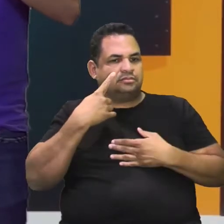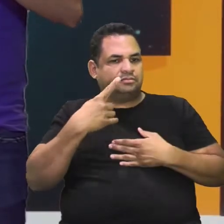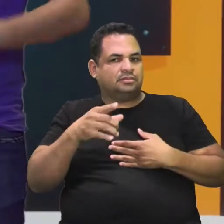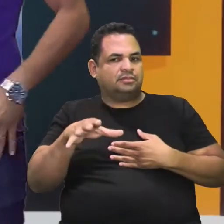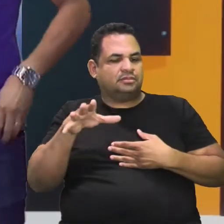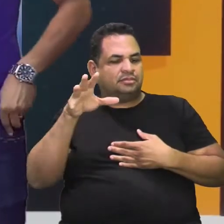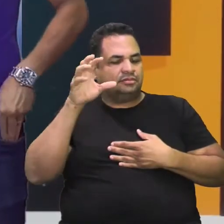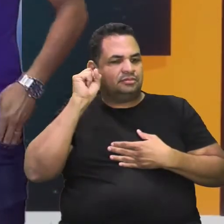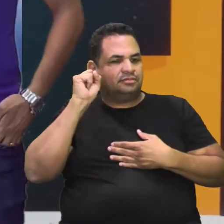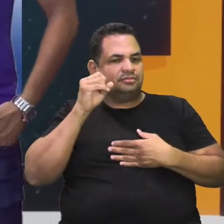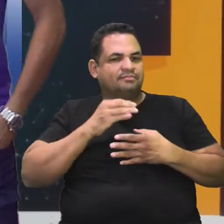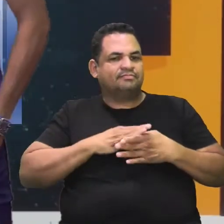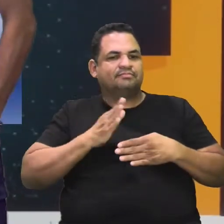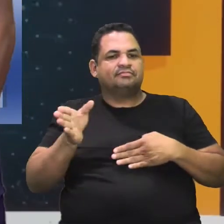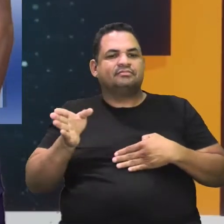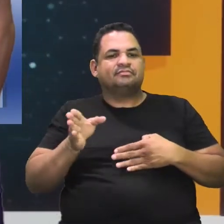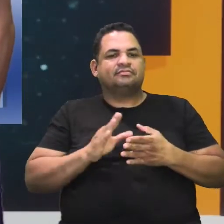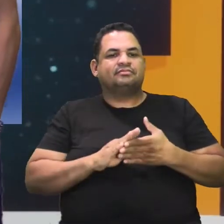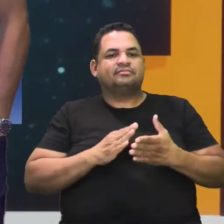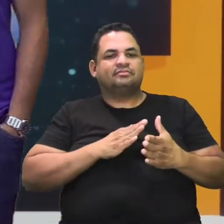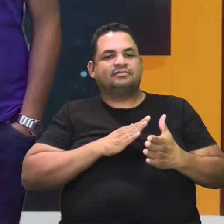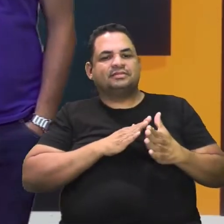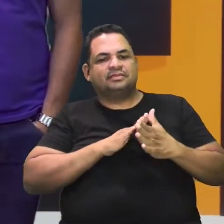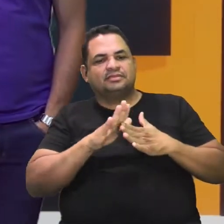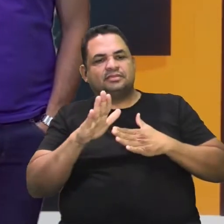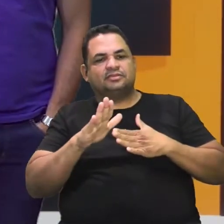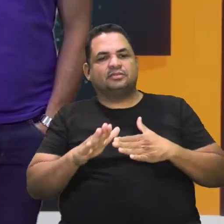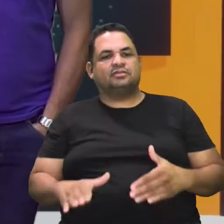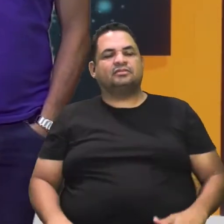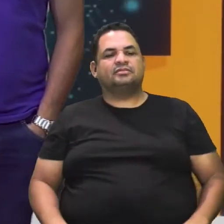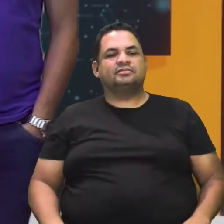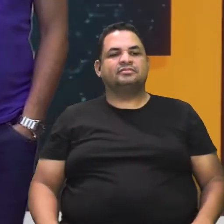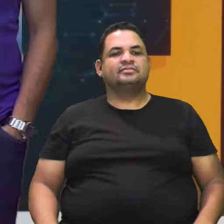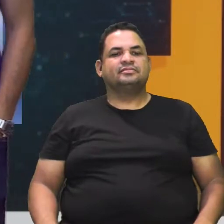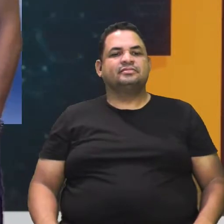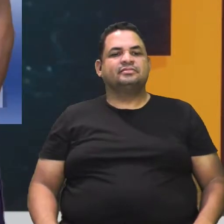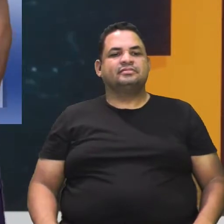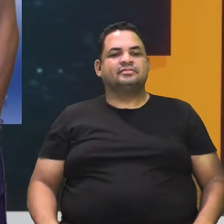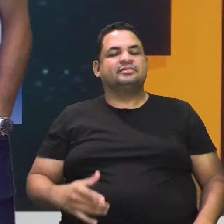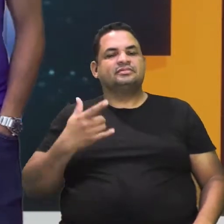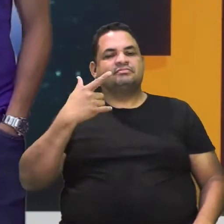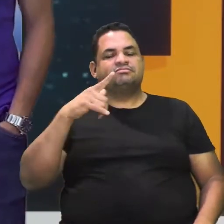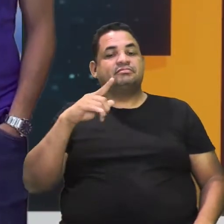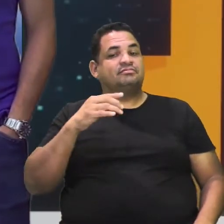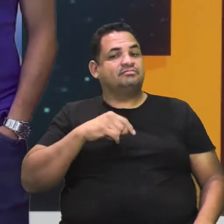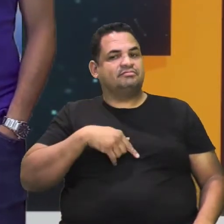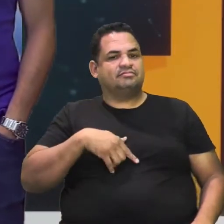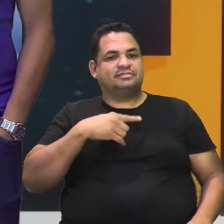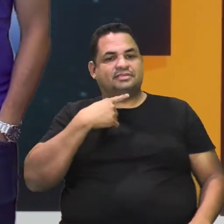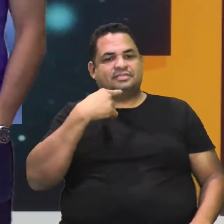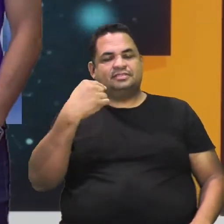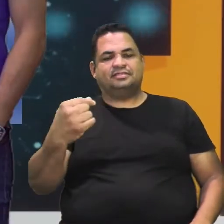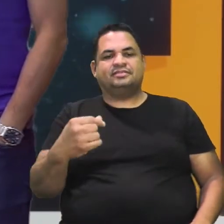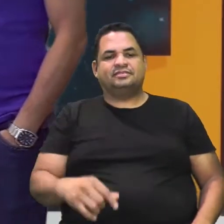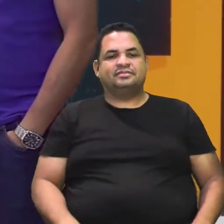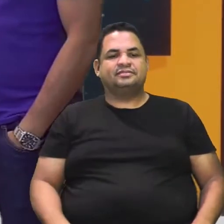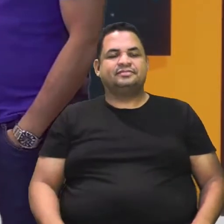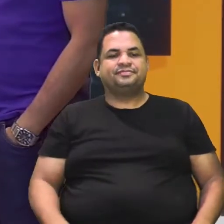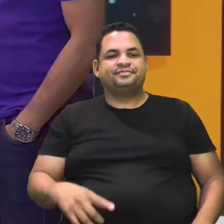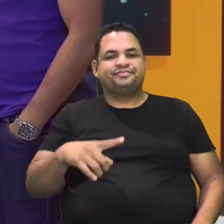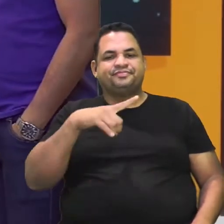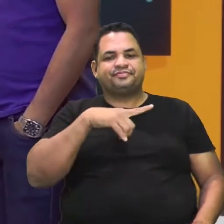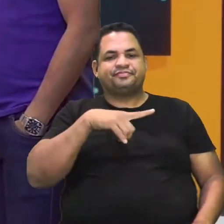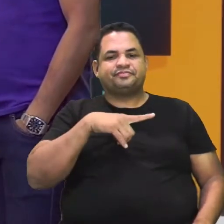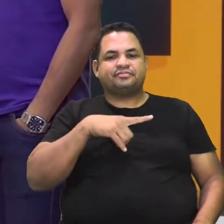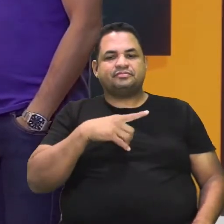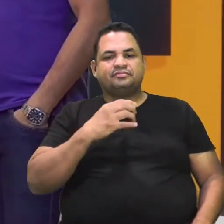você ouve essa frase saída pela tangente, quer dizer que saiu raspando fora, mas conseguiu se safar daquela, tá? E ainda